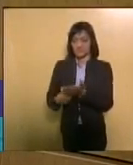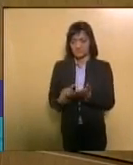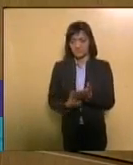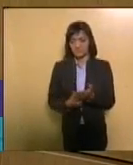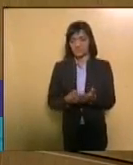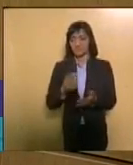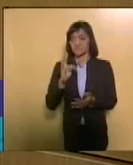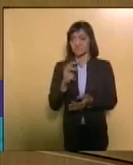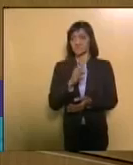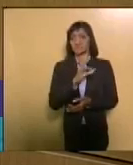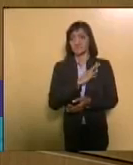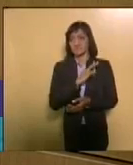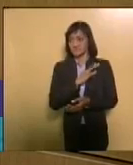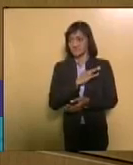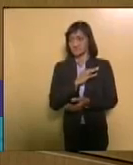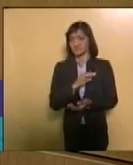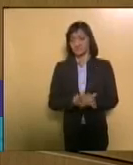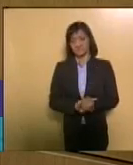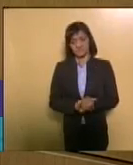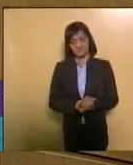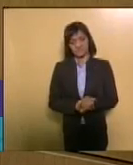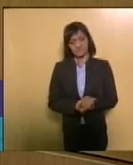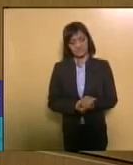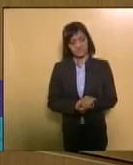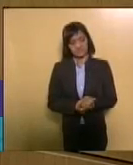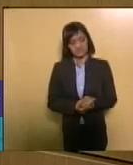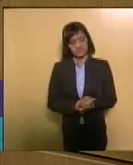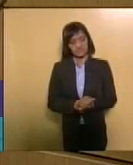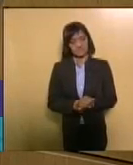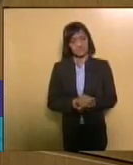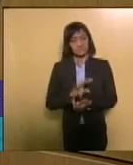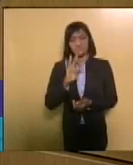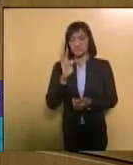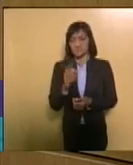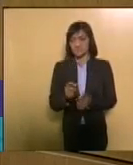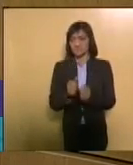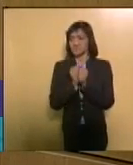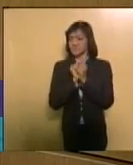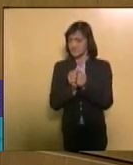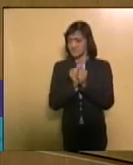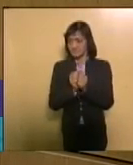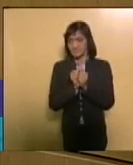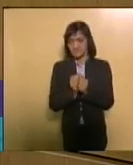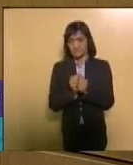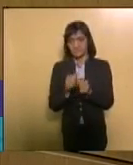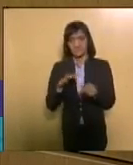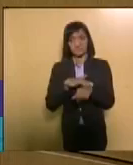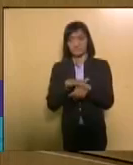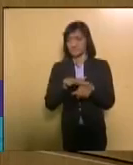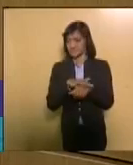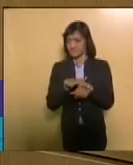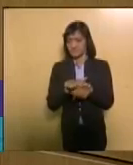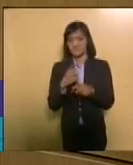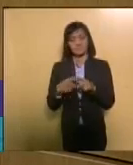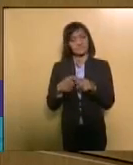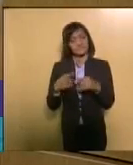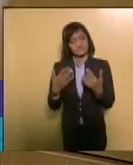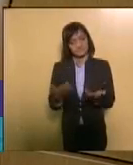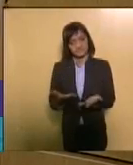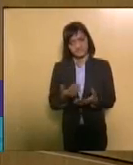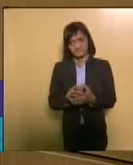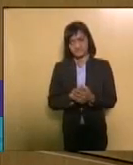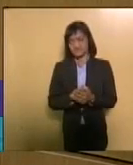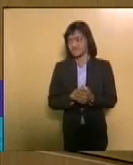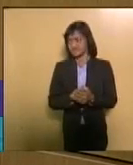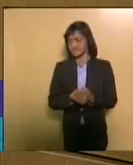áreas os resultados e ele colocava todo mundo para sentar junto e conversar junto Porque as decisões